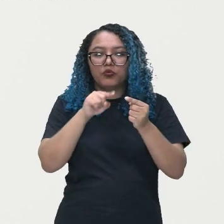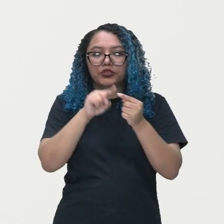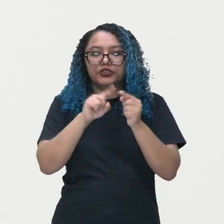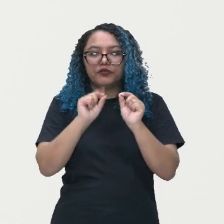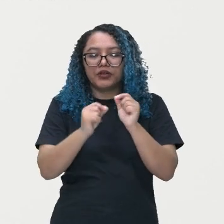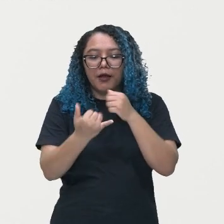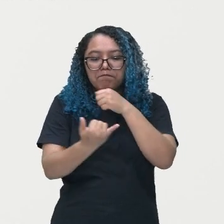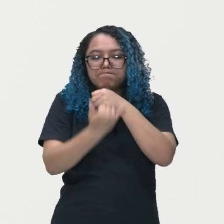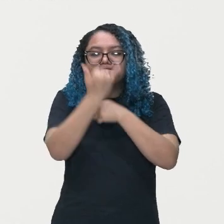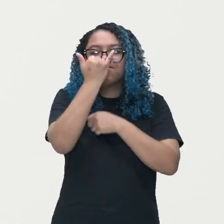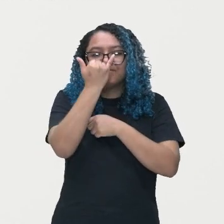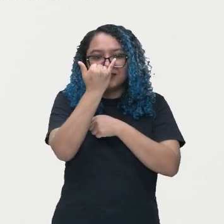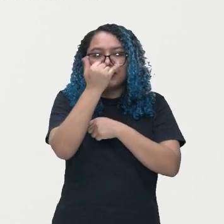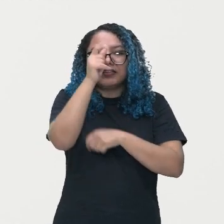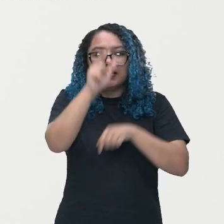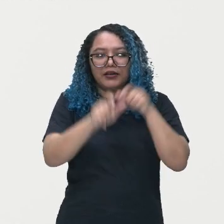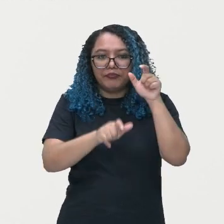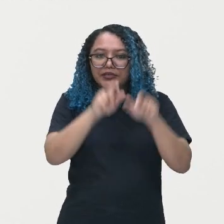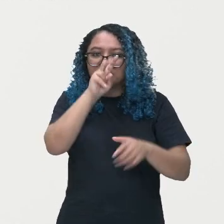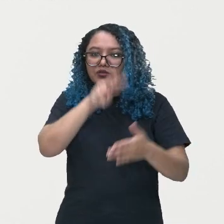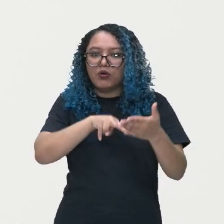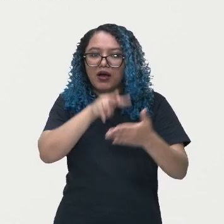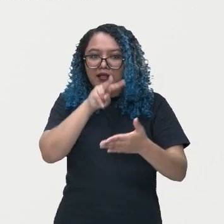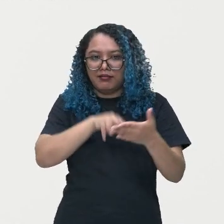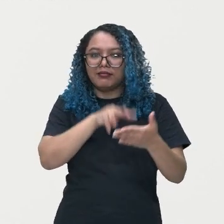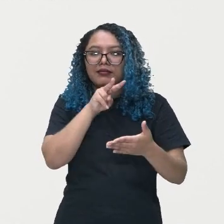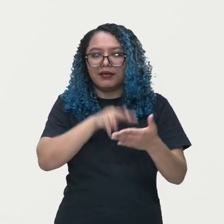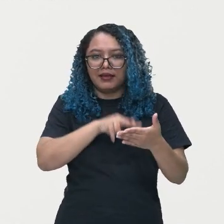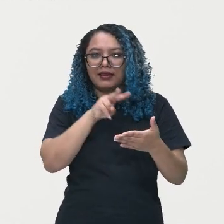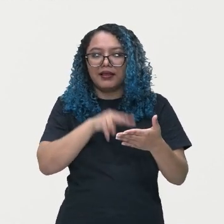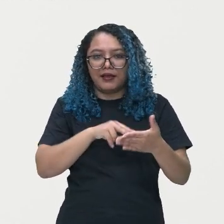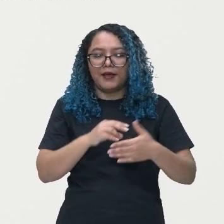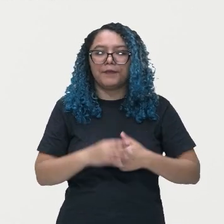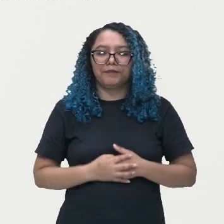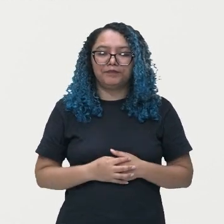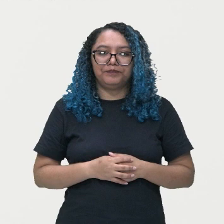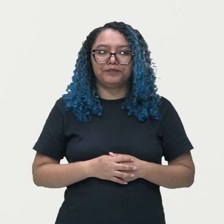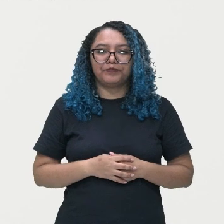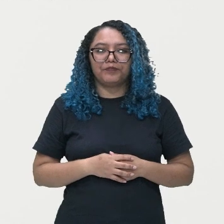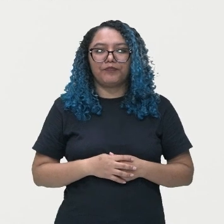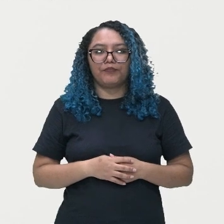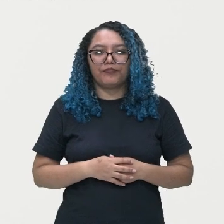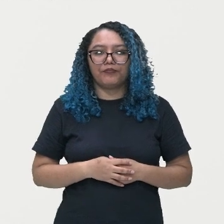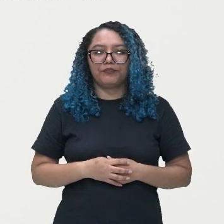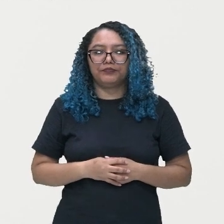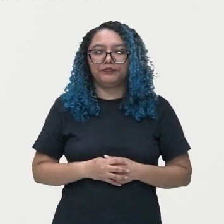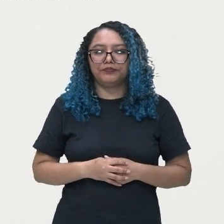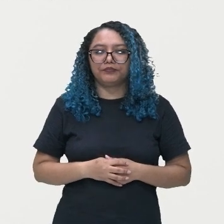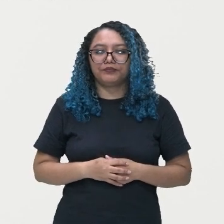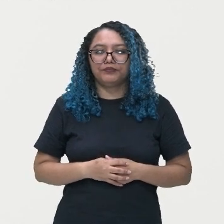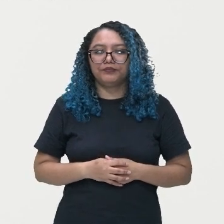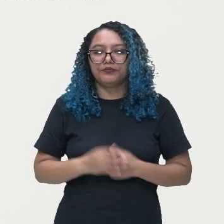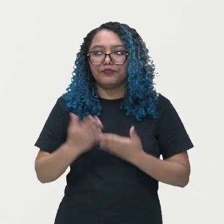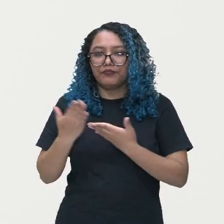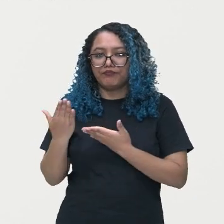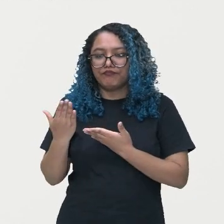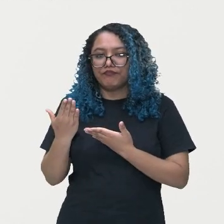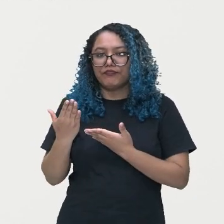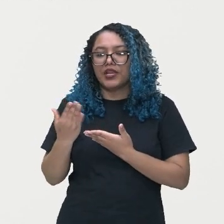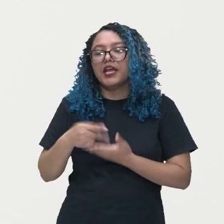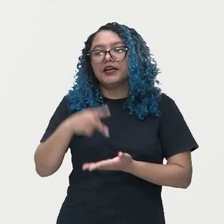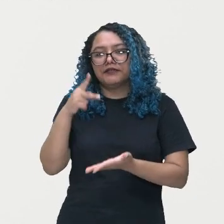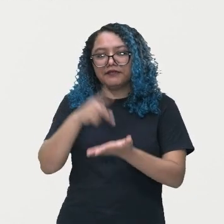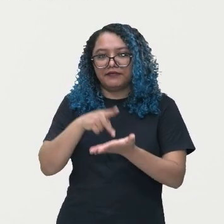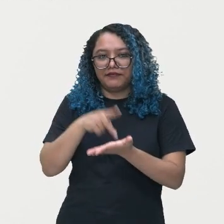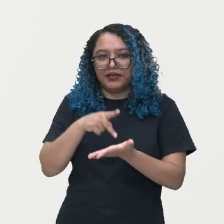enganoso também é uma das situações que pode aparecer nesse tipo de características. Isso aqui é verdadeiro. Verdadeiro